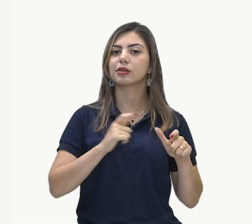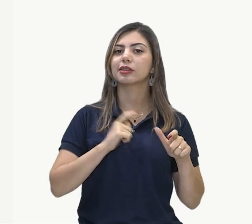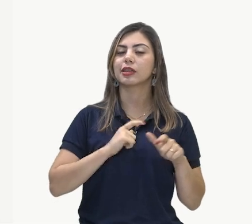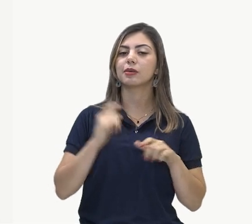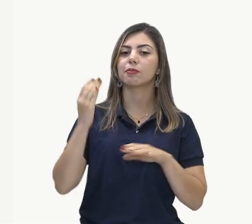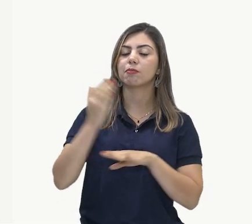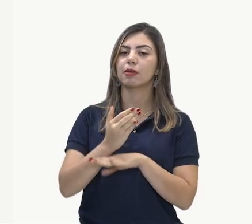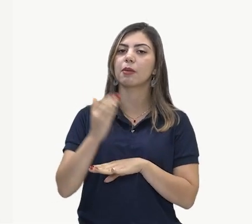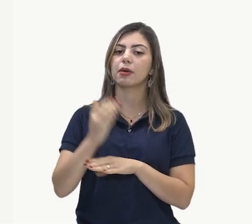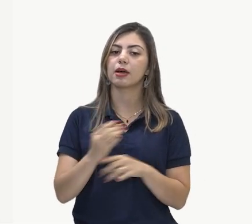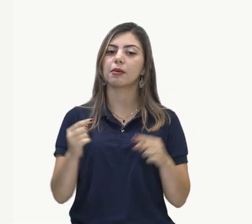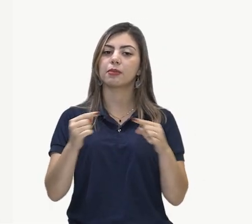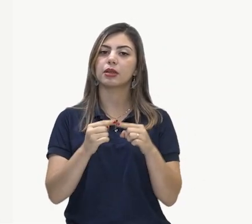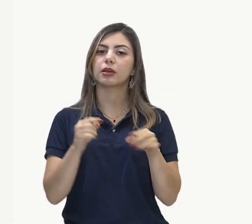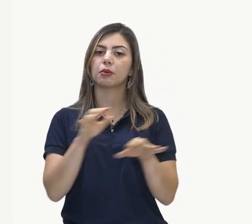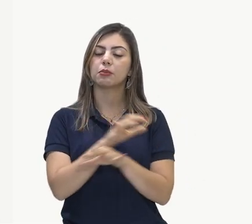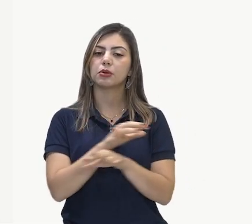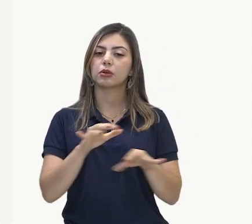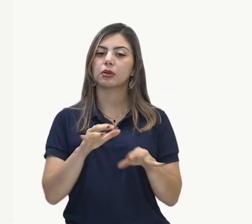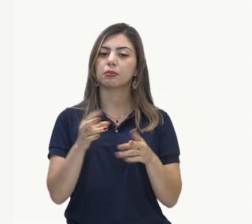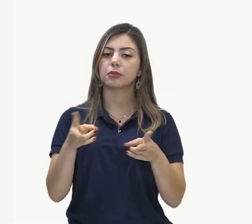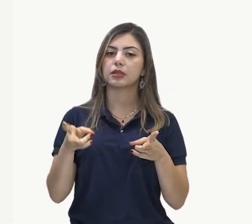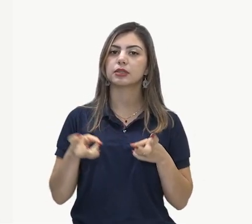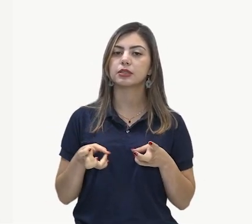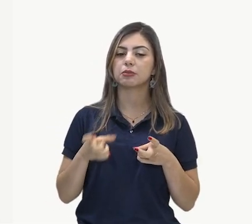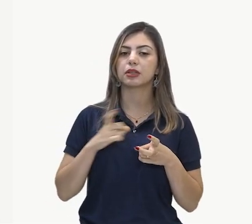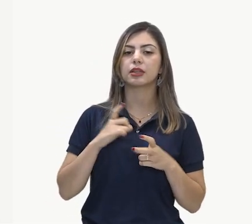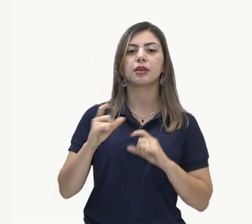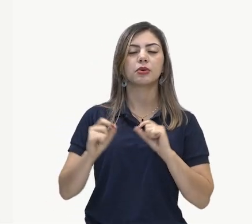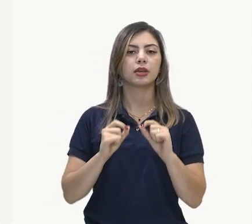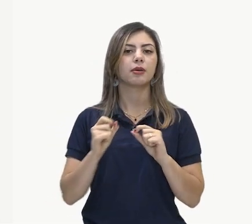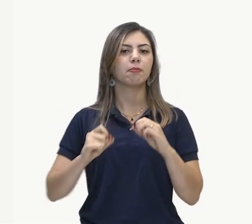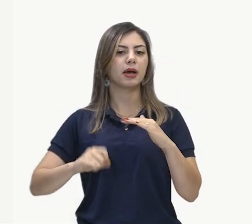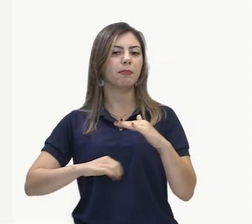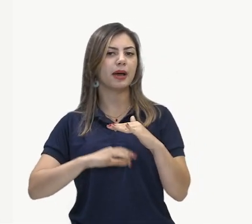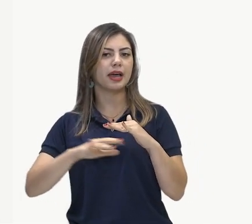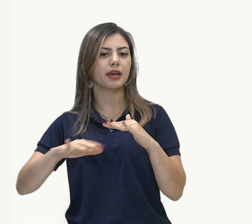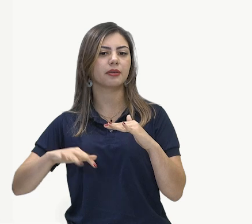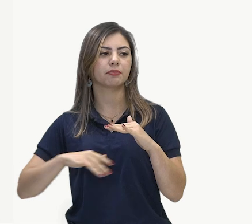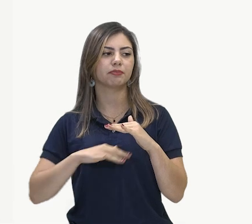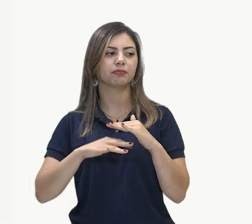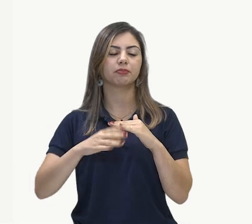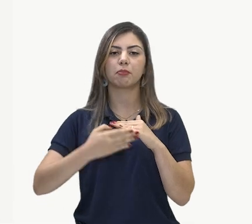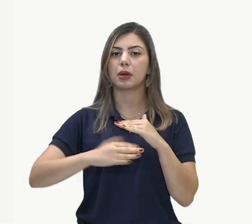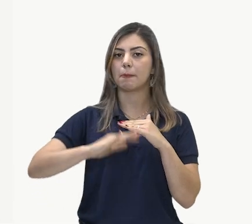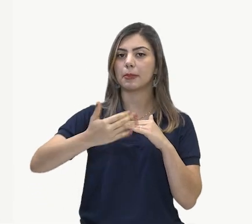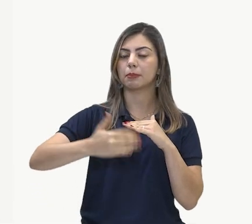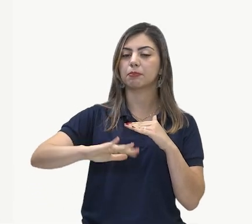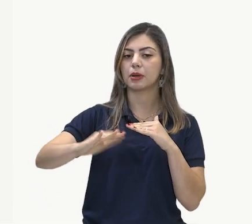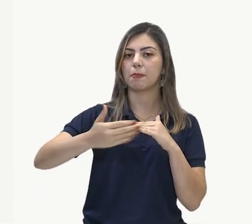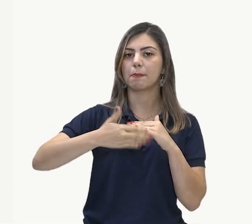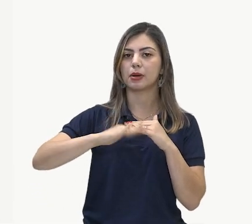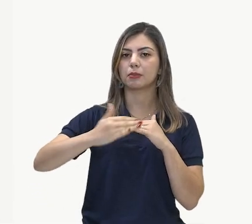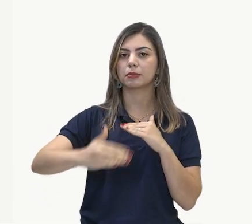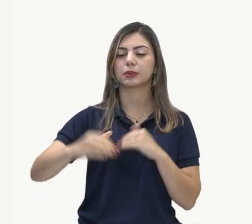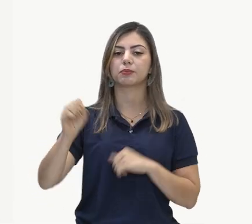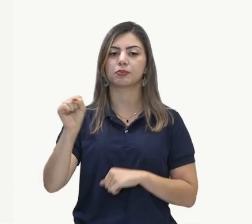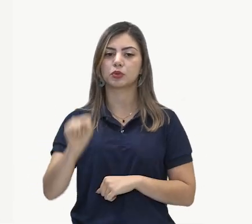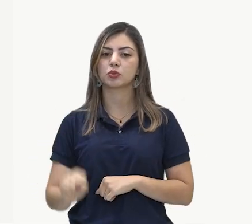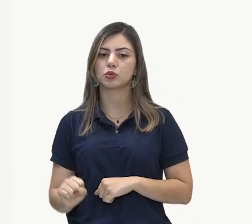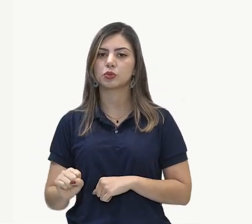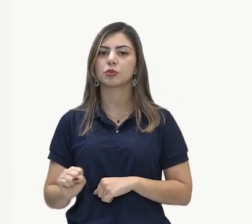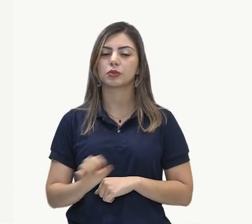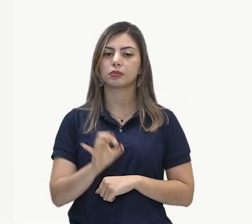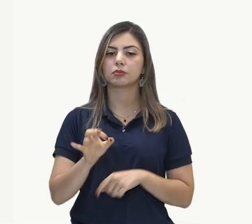biomas. Vindo aqui de baixo, no Pampa, eu vou ter no Rio Grande do Sul, destacando o Pantanal, eu